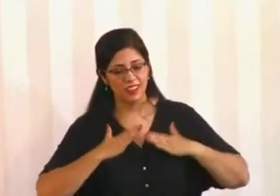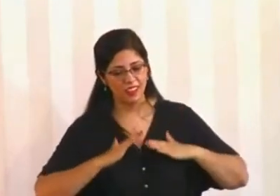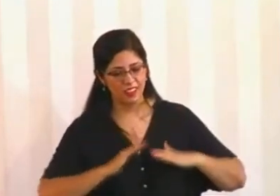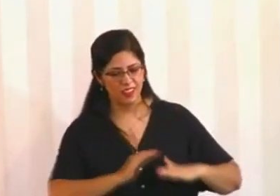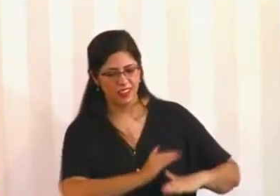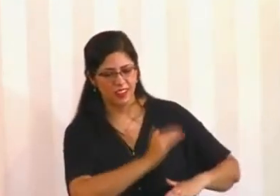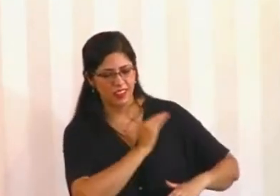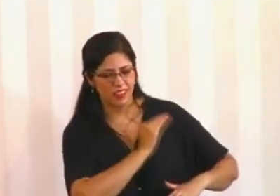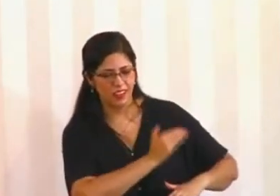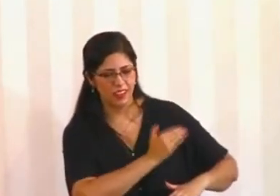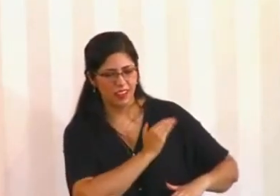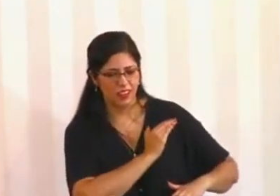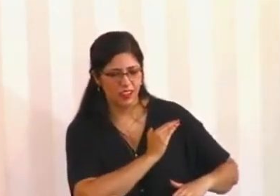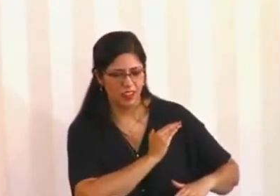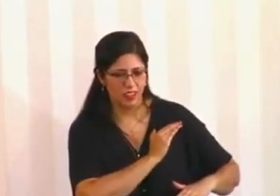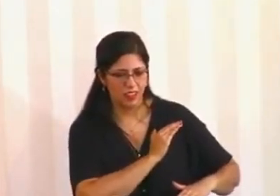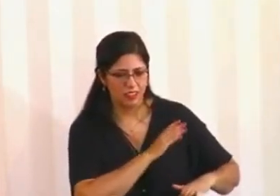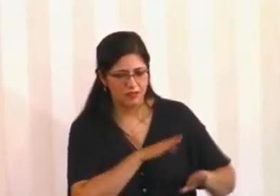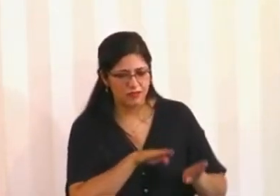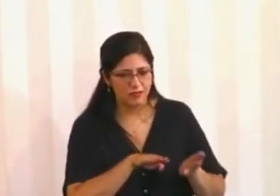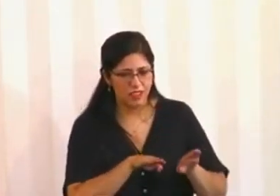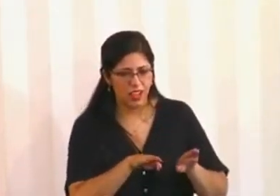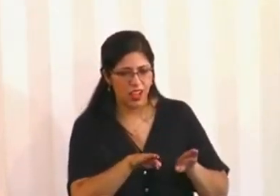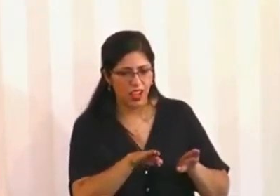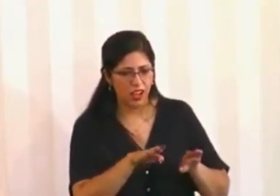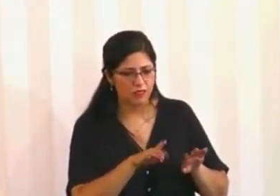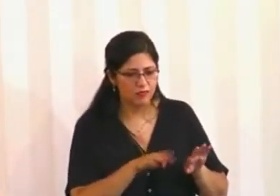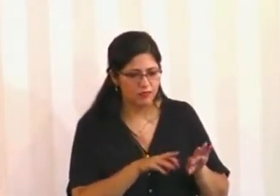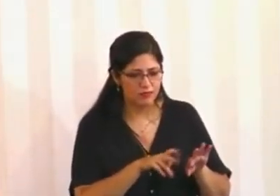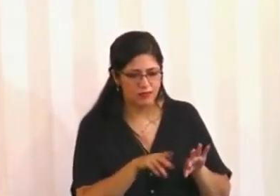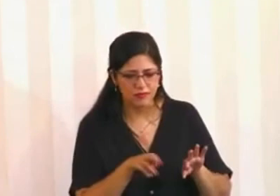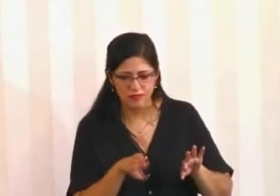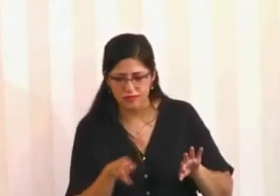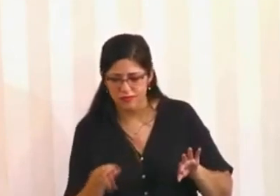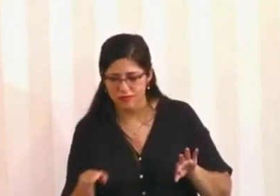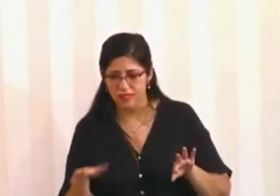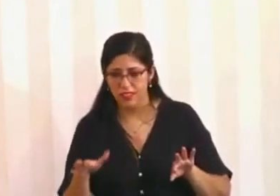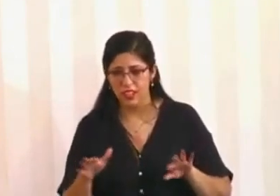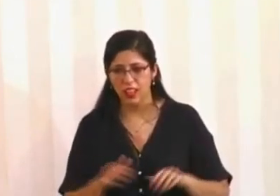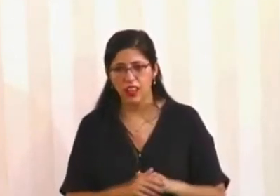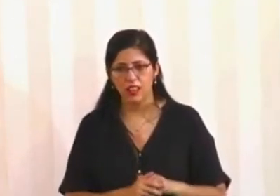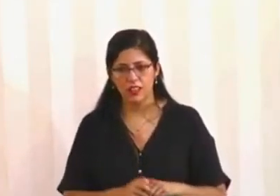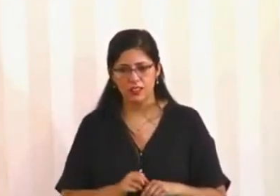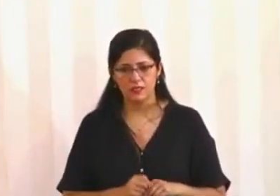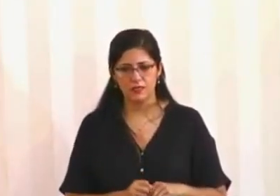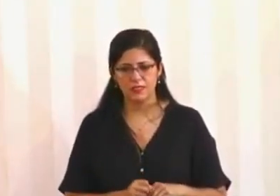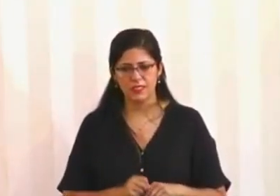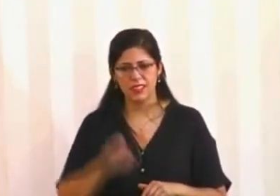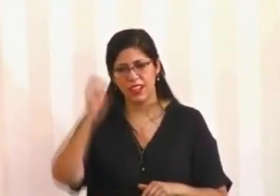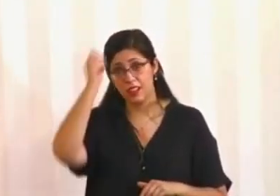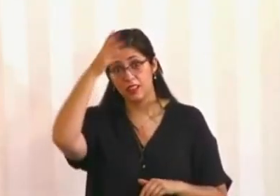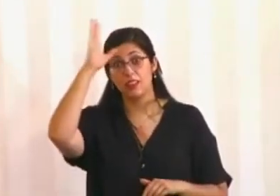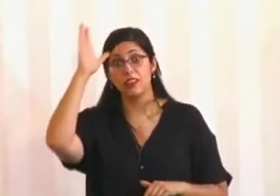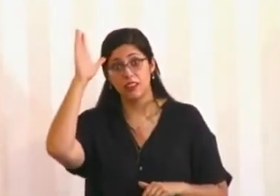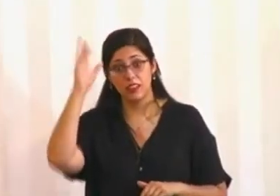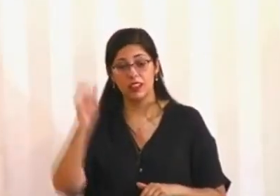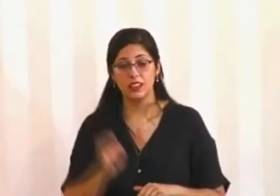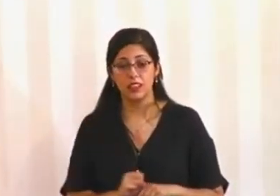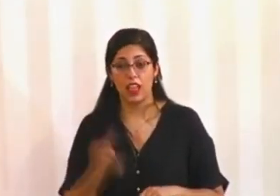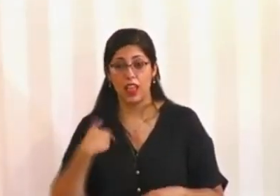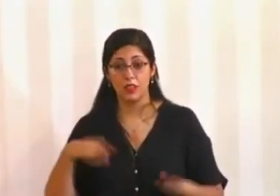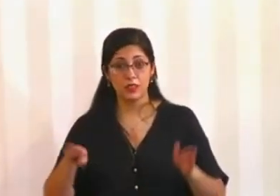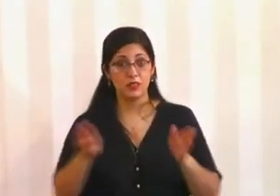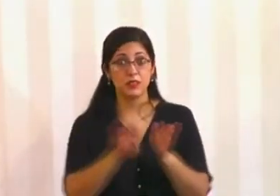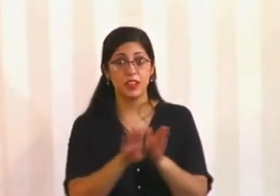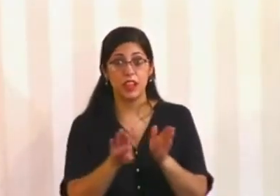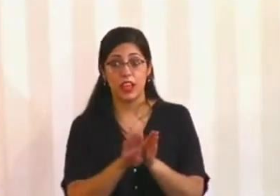apoiei em alguns carros quando o farol fechou, fui para o outro lado e peguei um táxi. O taxista ficou apavorado que eu estava todo rasgado. Ele falou, meu filho, eu falei, olha, eu